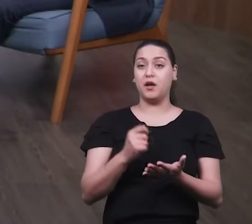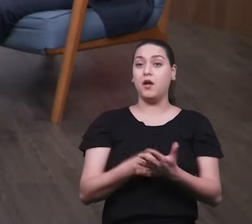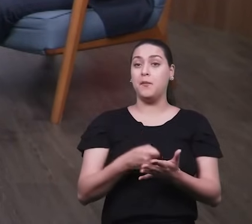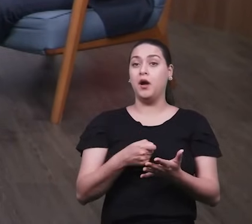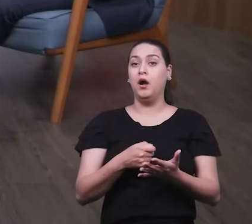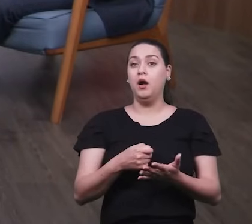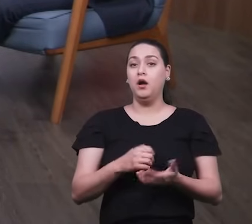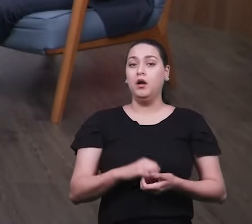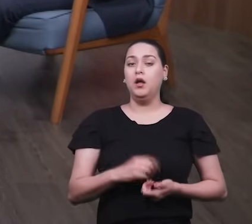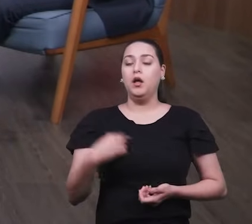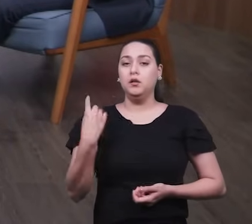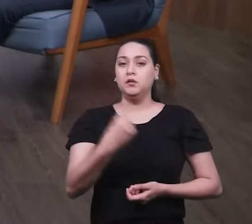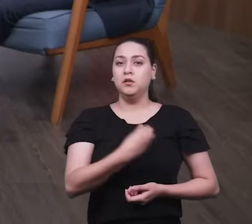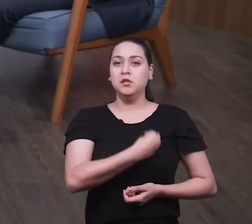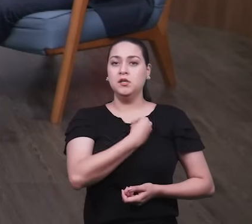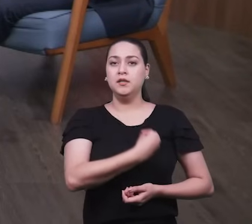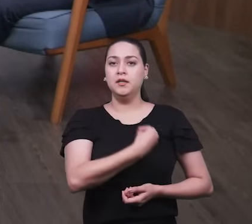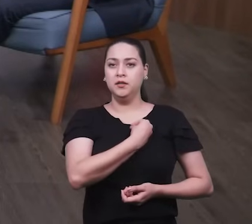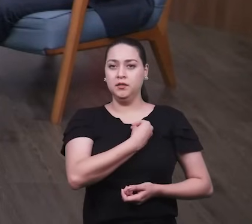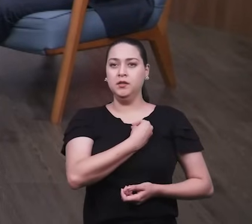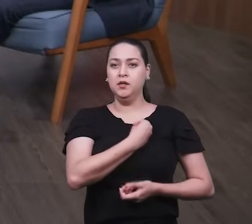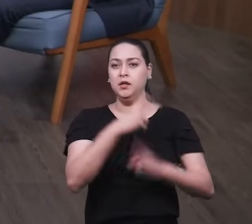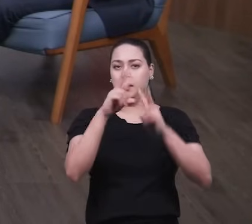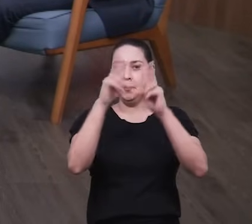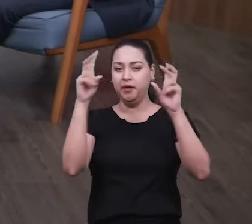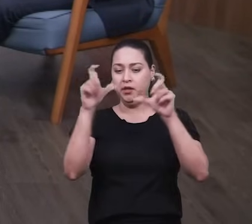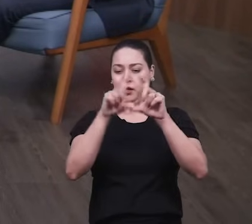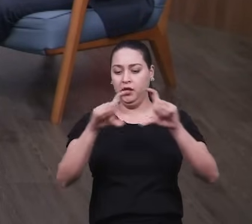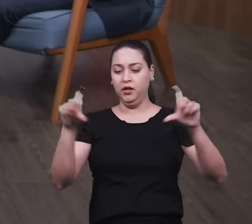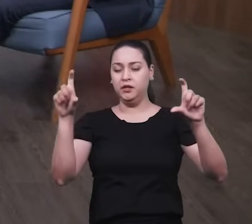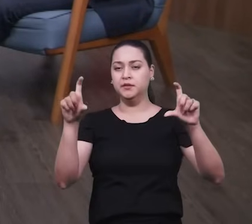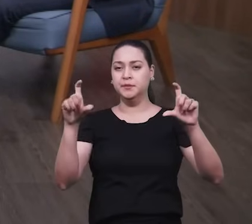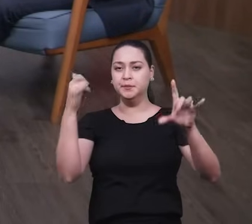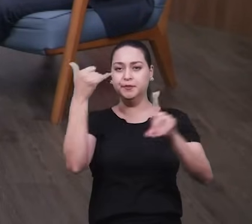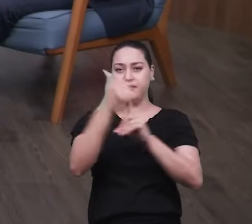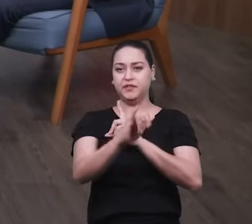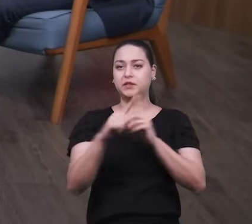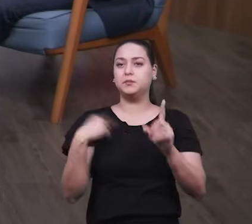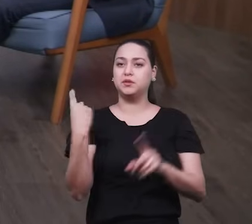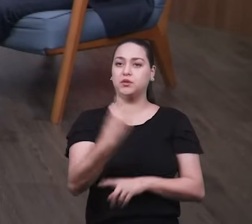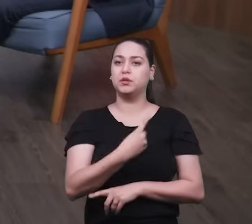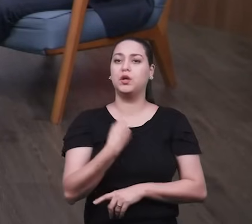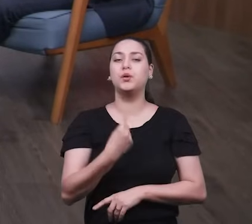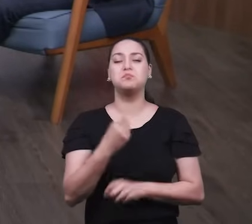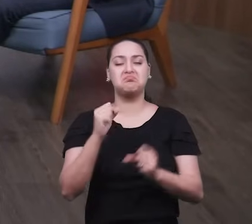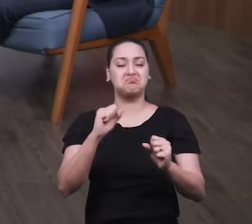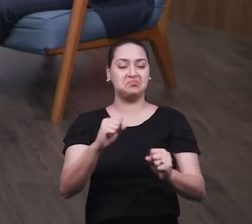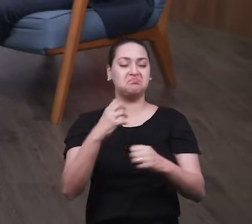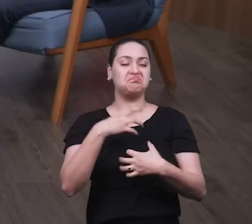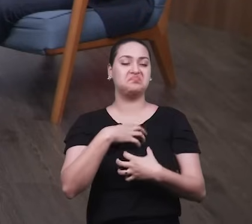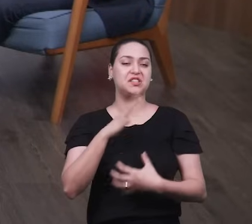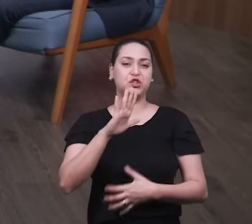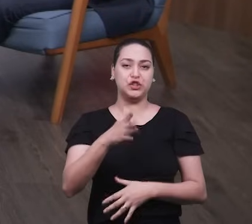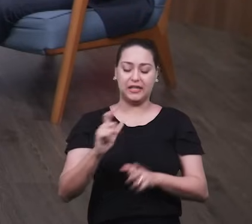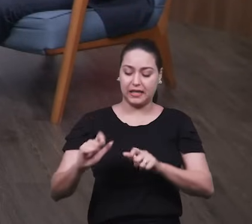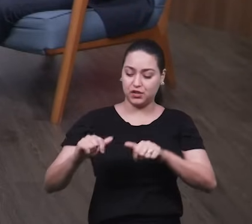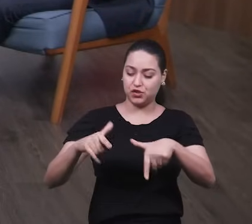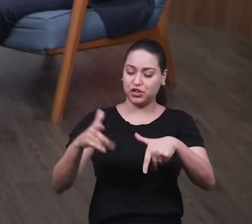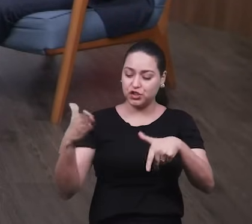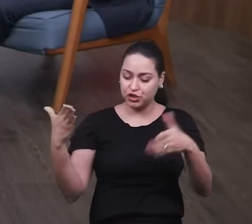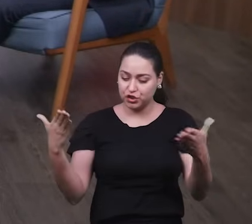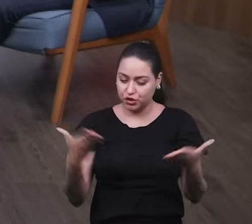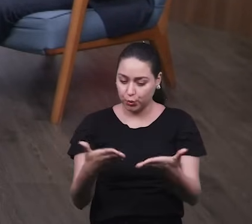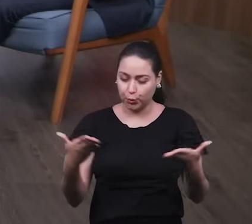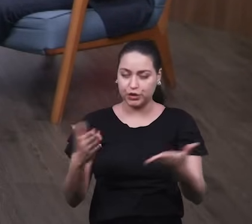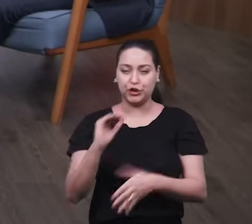confirmamos pelas nossas vidas, Adriano, essa expressão que é profética, mas que nós já podemos executar